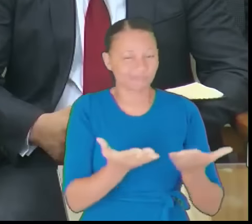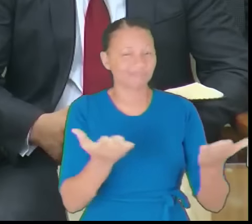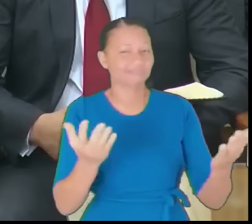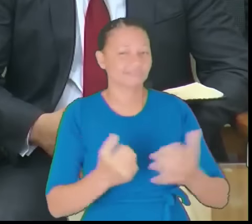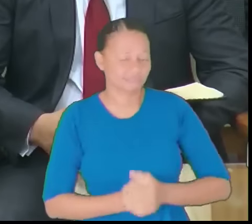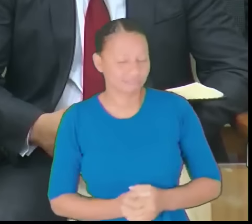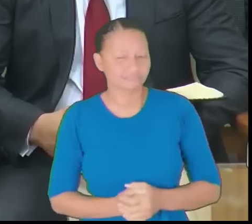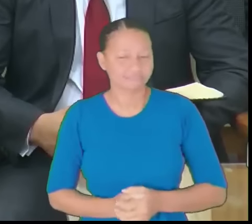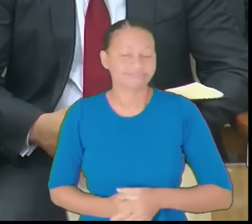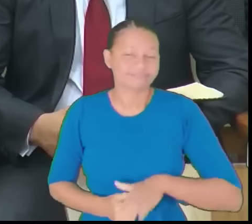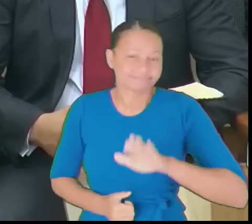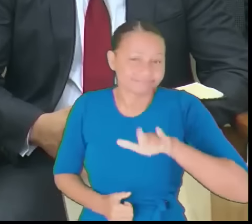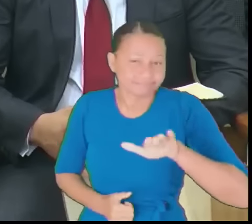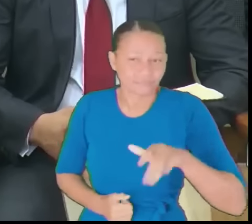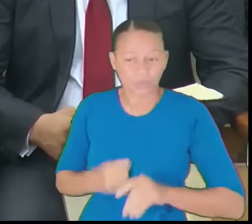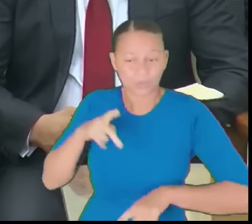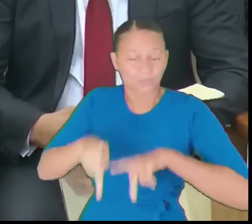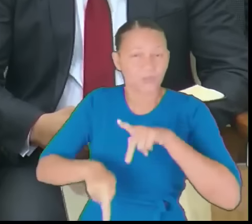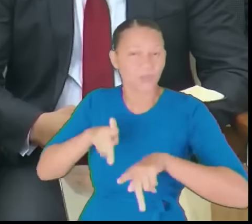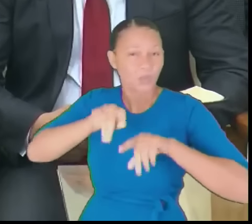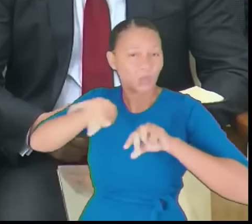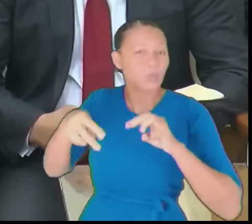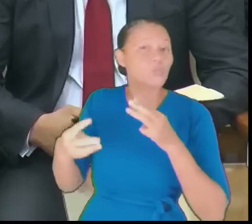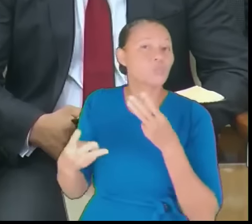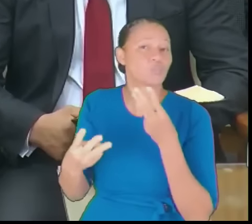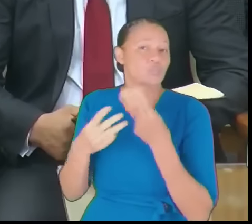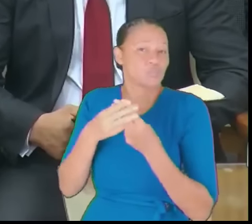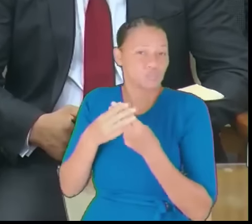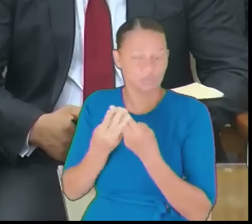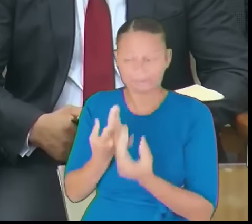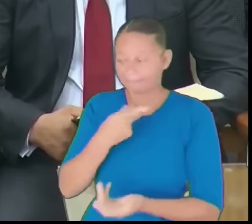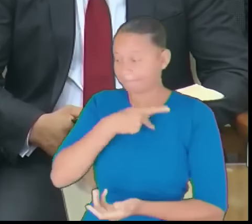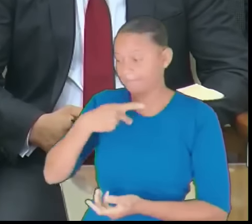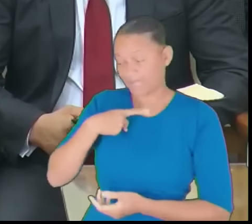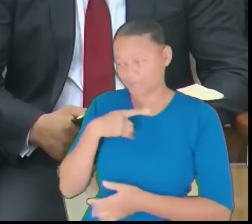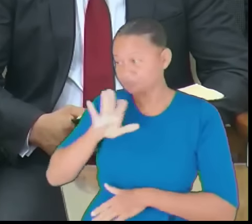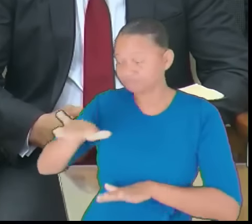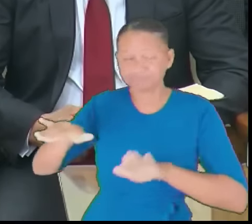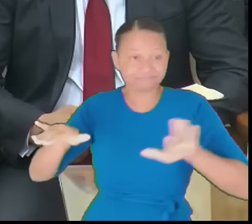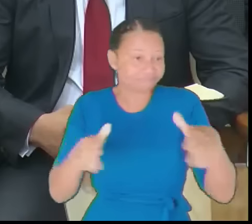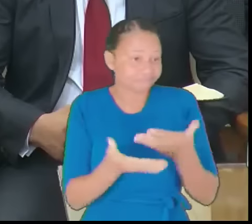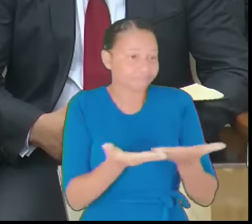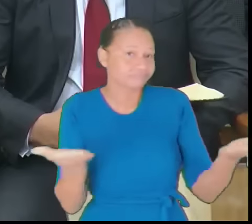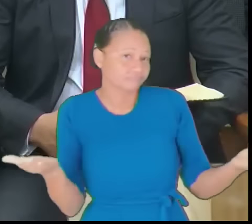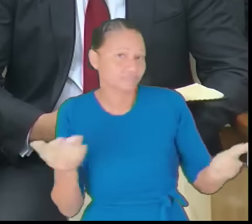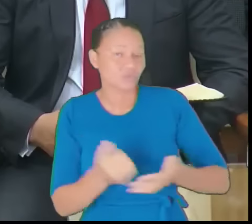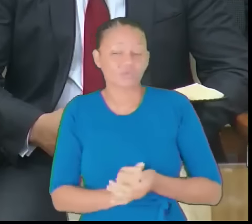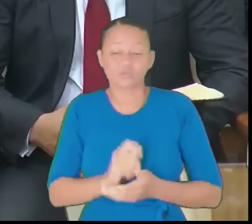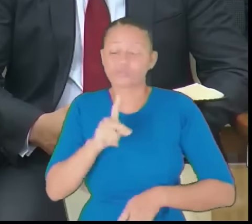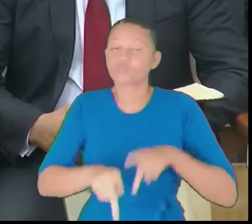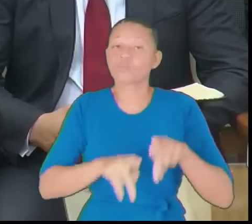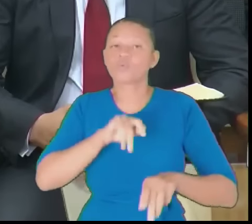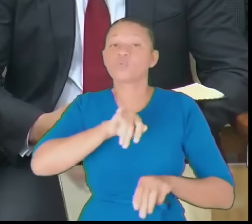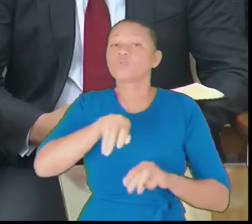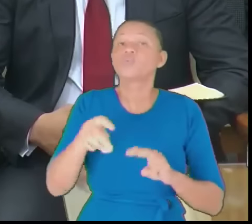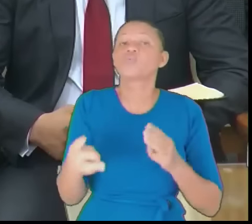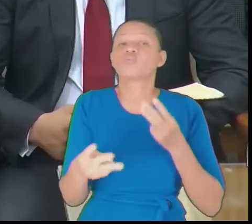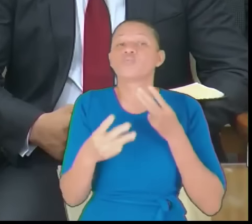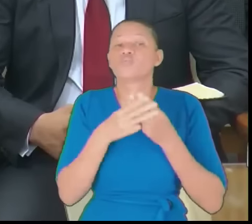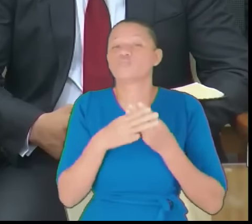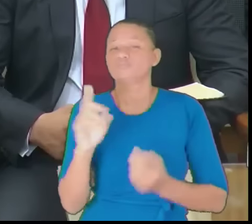Por sinal, os judeus, pastores, os judeus não permitiam